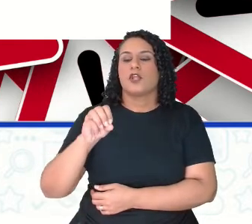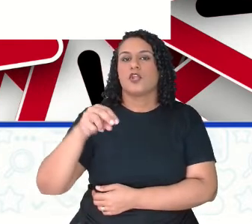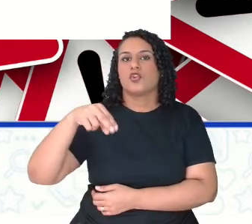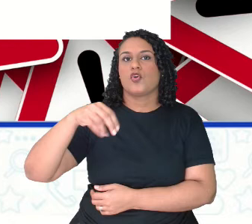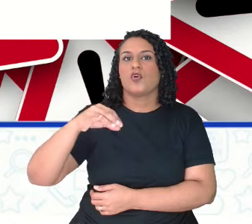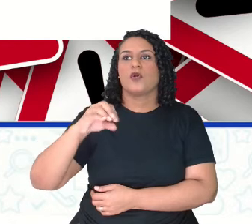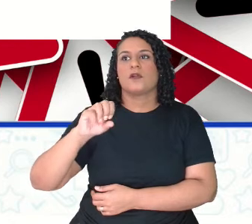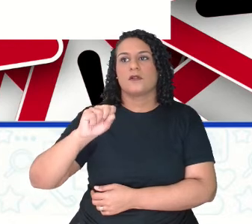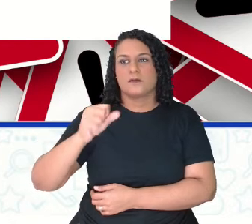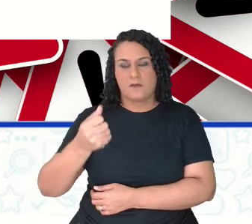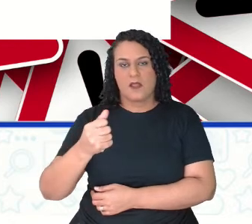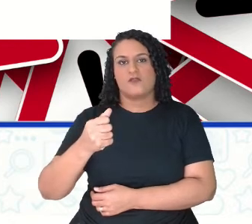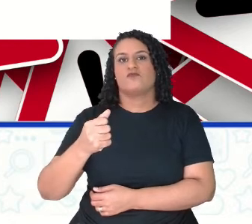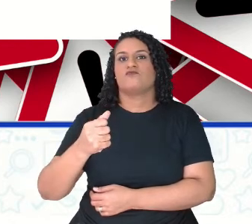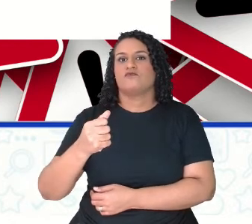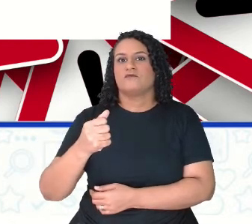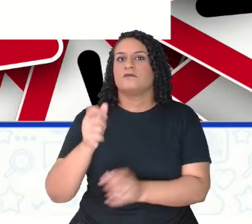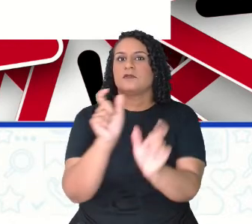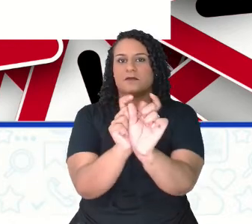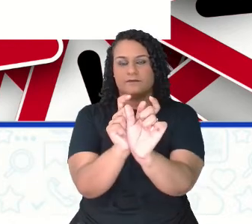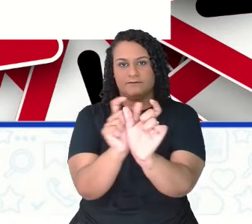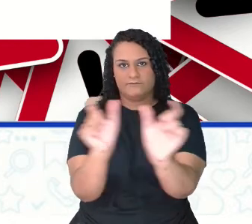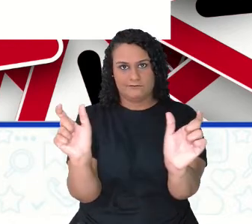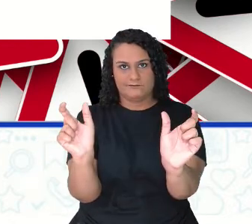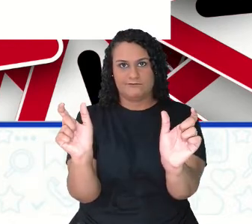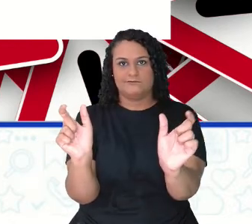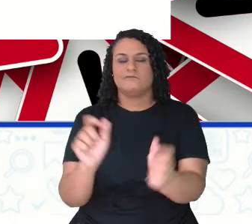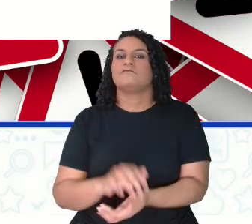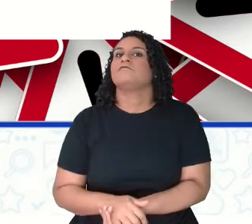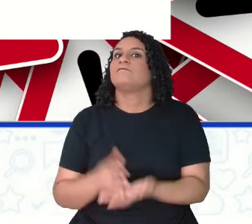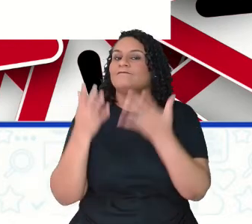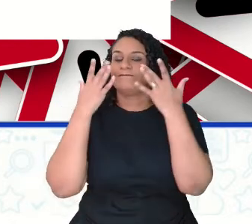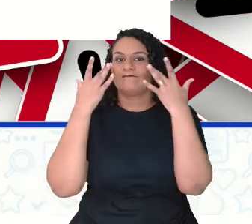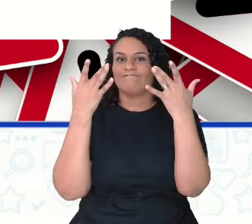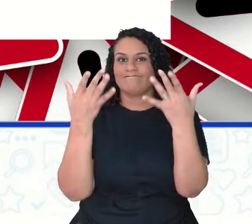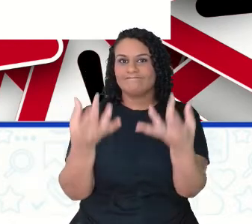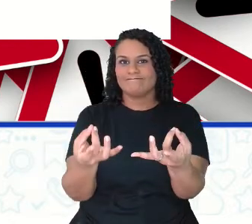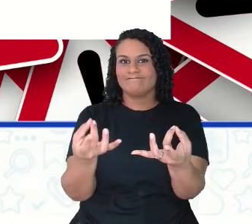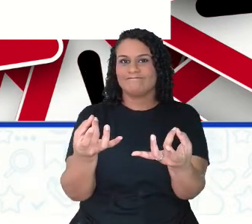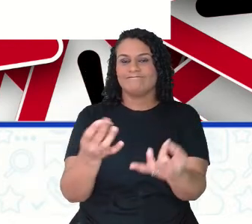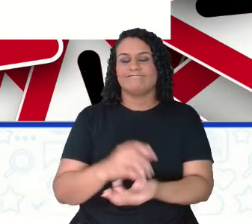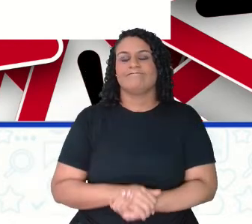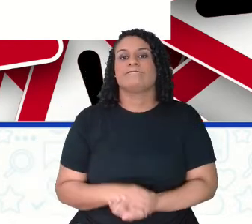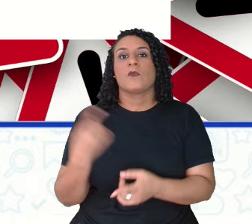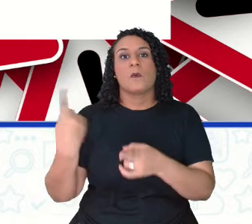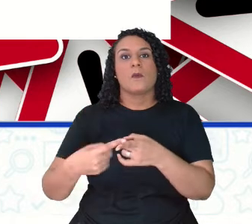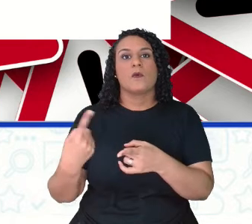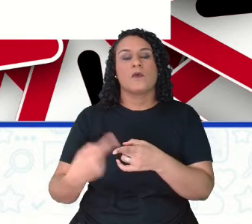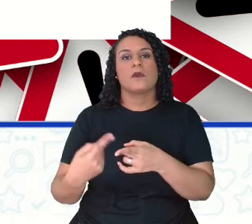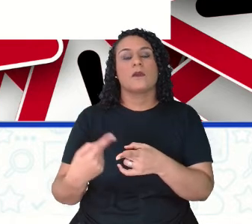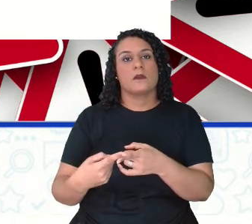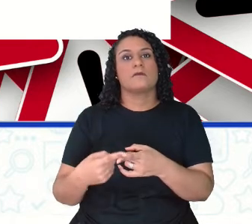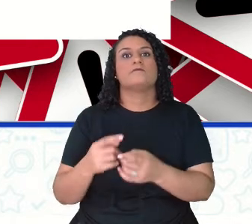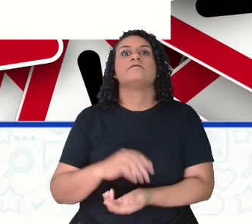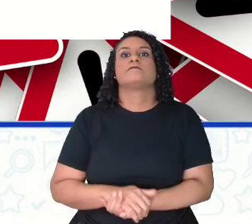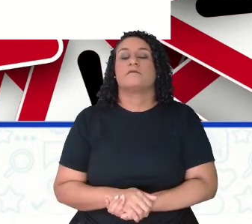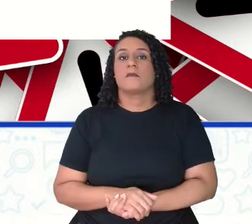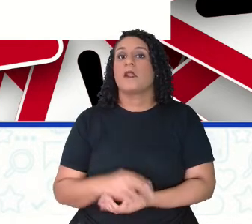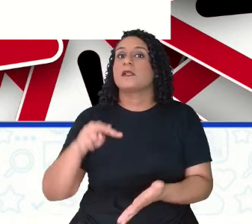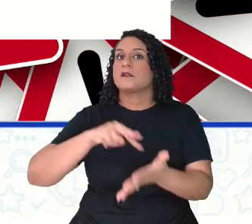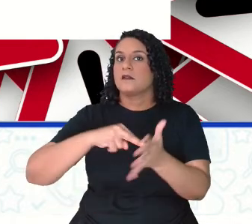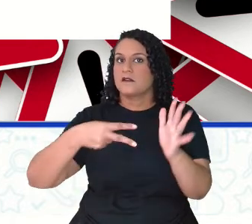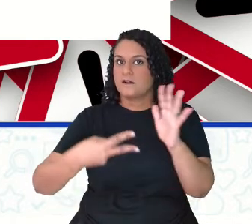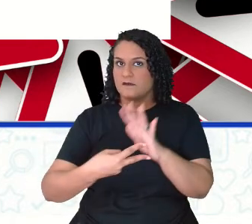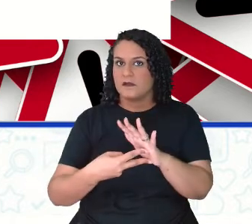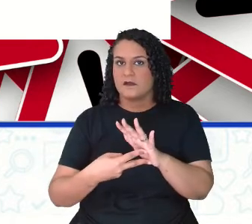sinônimos, sinônimas, tá? Então, se liguem aí, porque os sentidos são sentidos